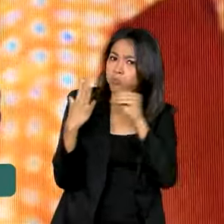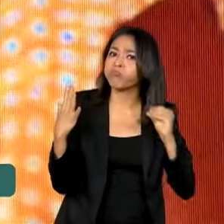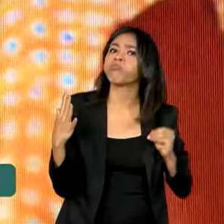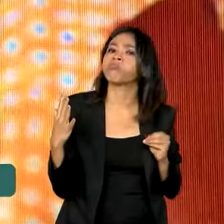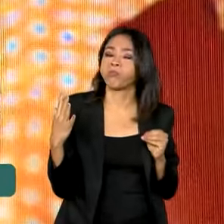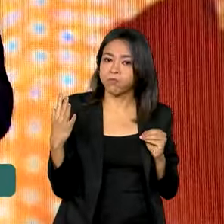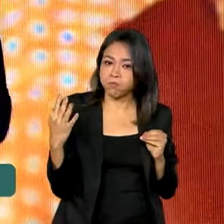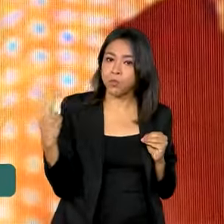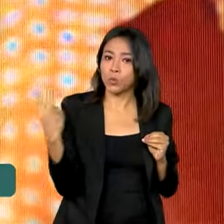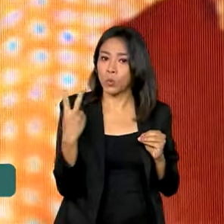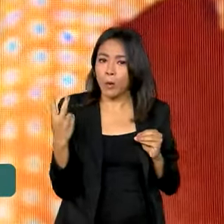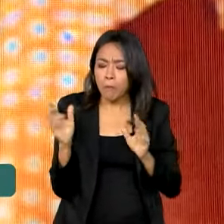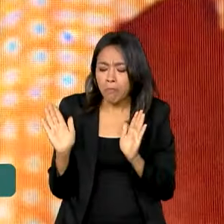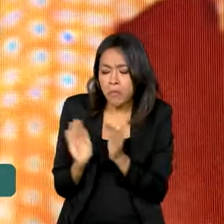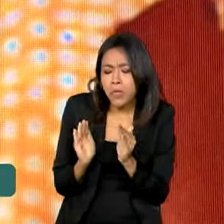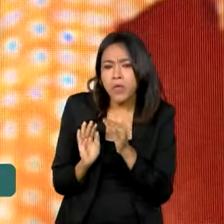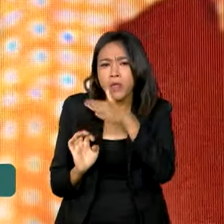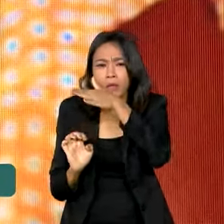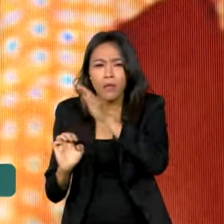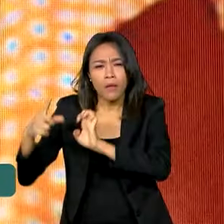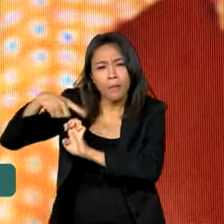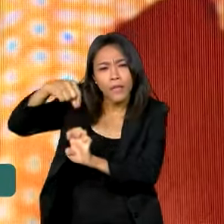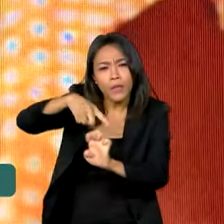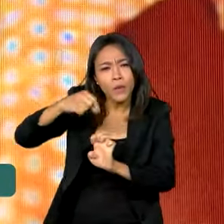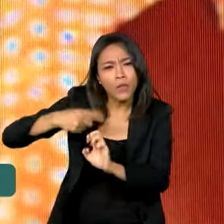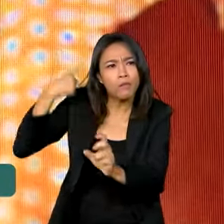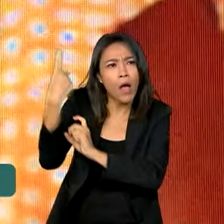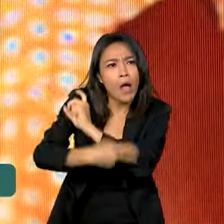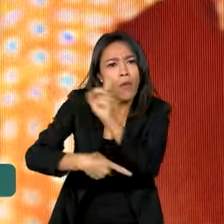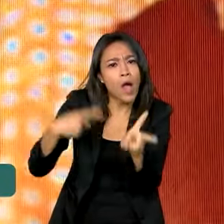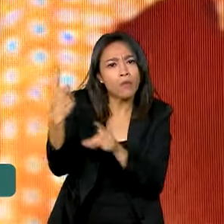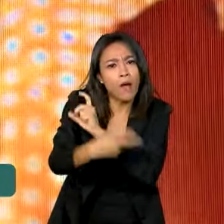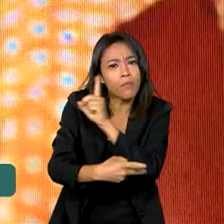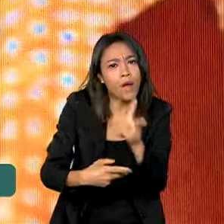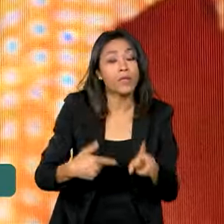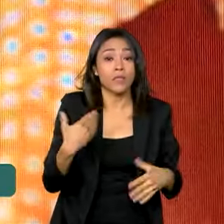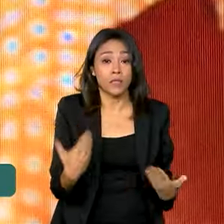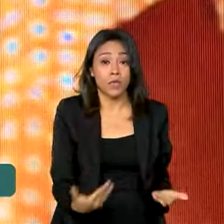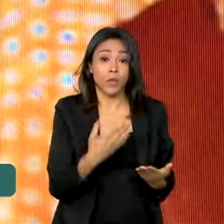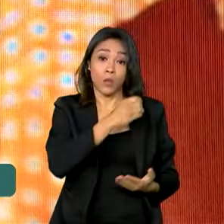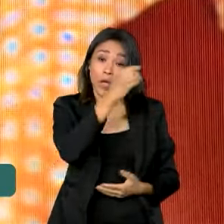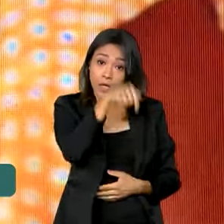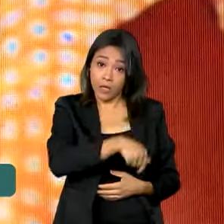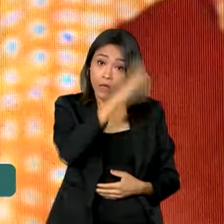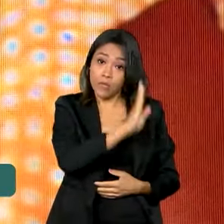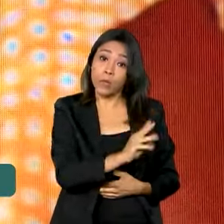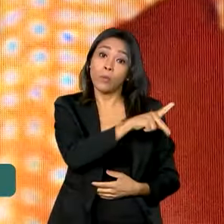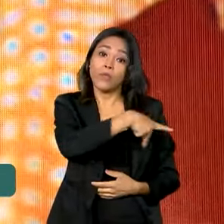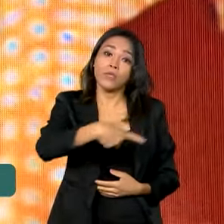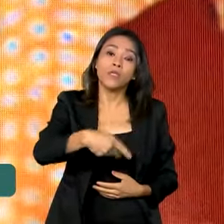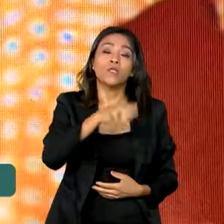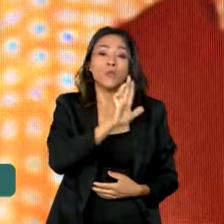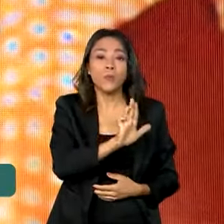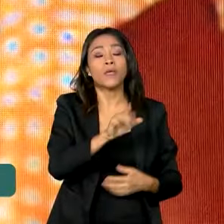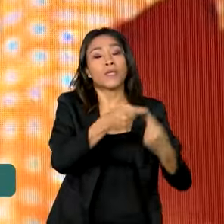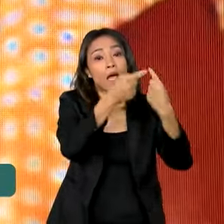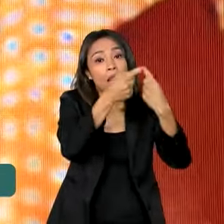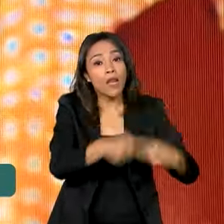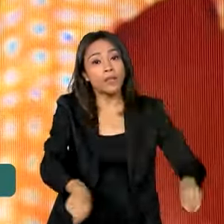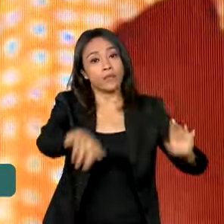de pequenos empreendedores que exportam muito. Então, o presidente está lançando o Acredita